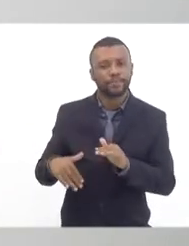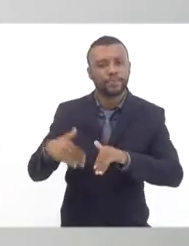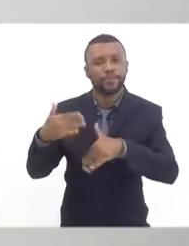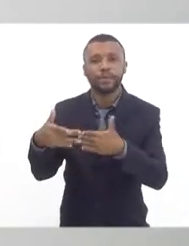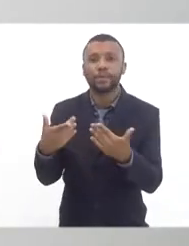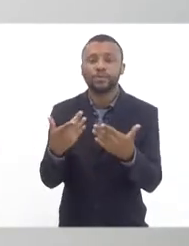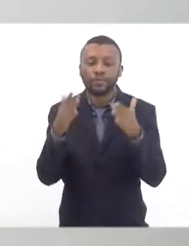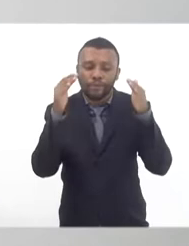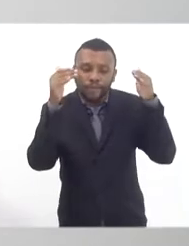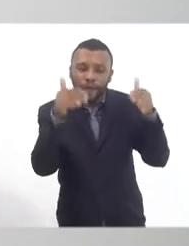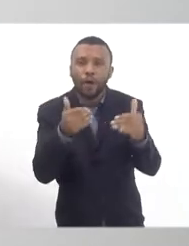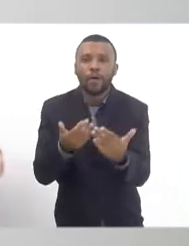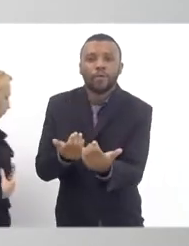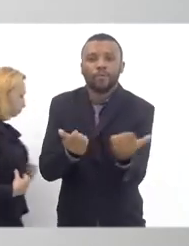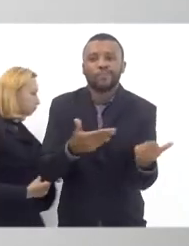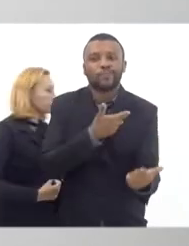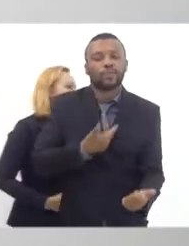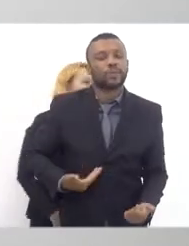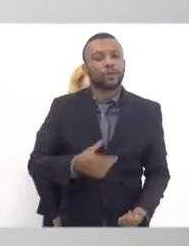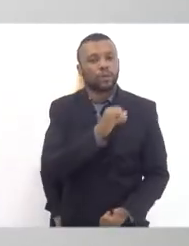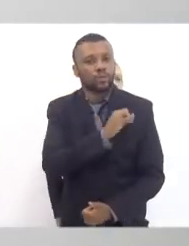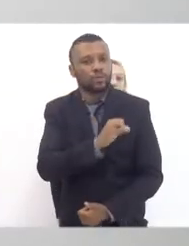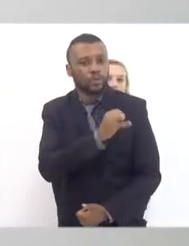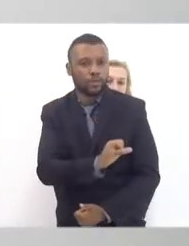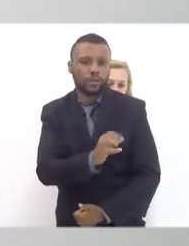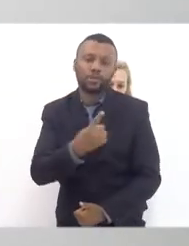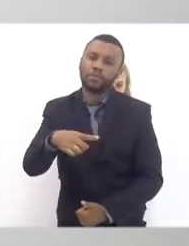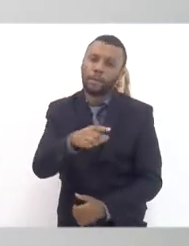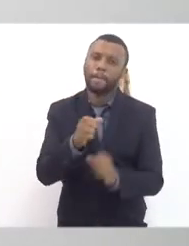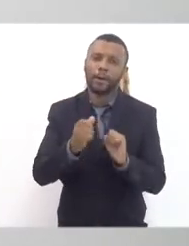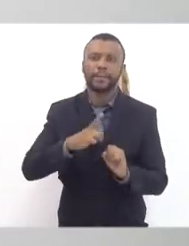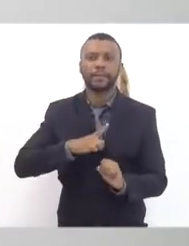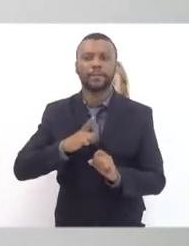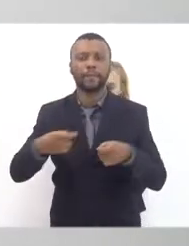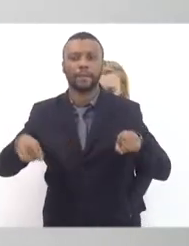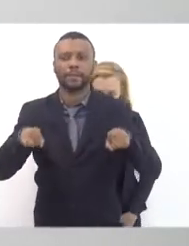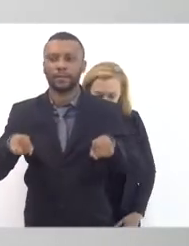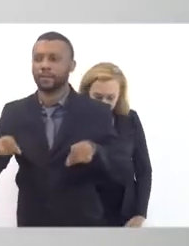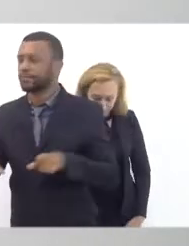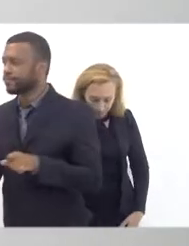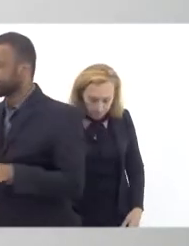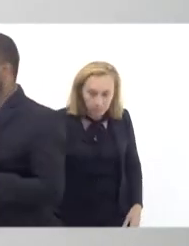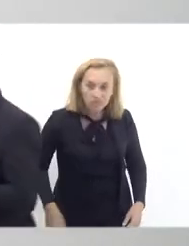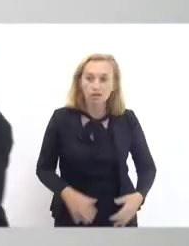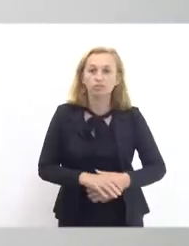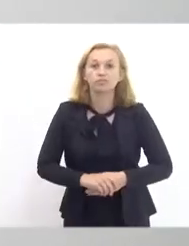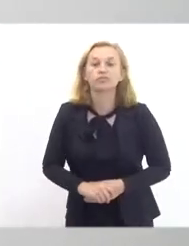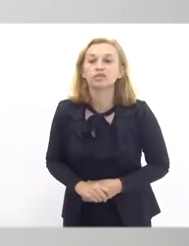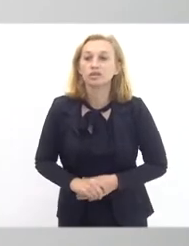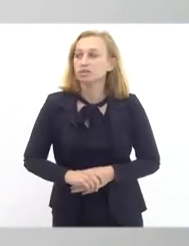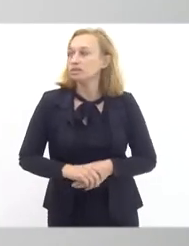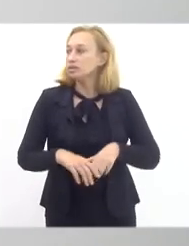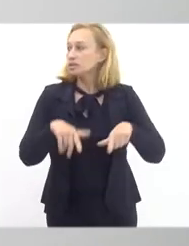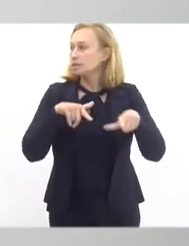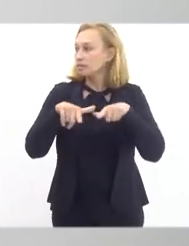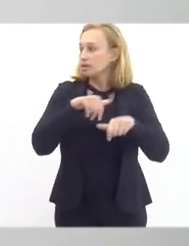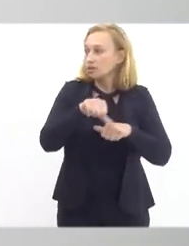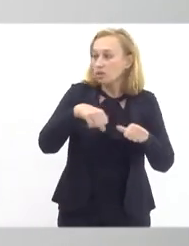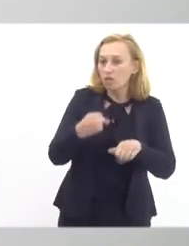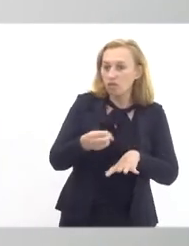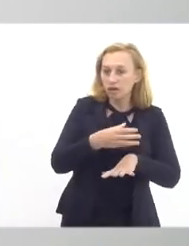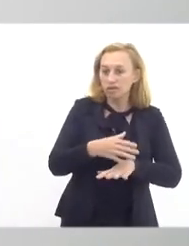para a juventude no Estado do Rio de Janeiro, o senhor possa ter o seu mandato renovado, né, porque a gente está vendo aí como que a